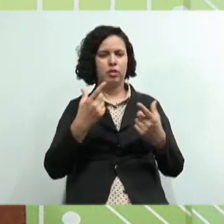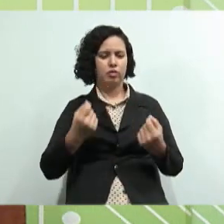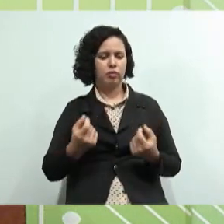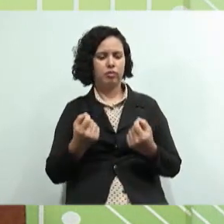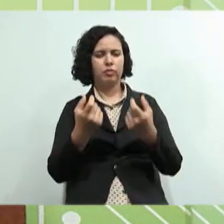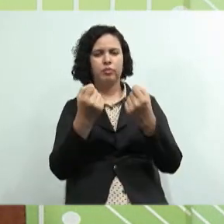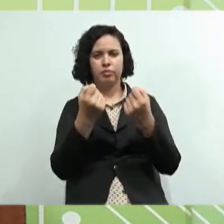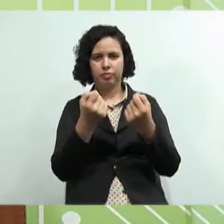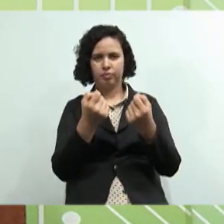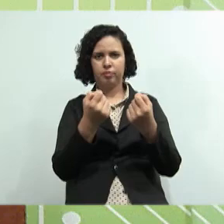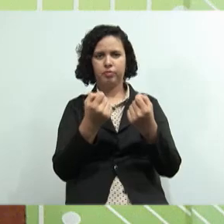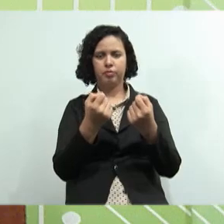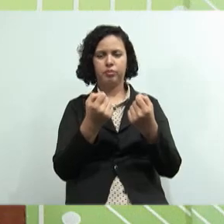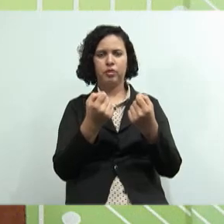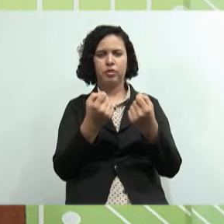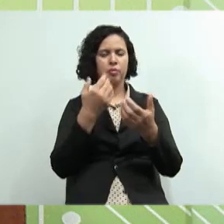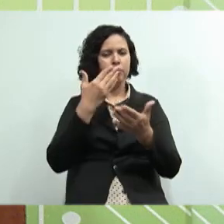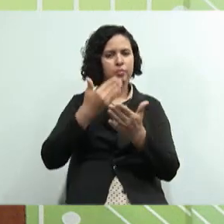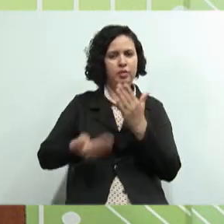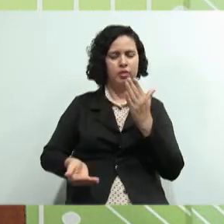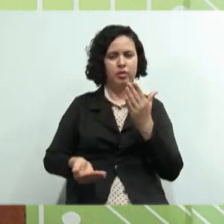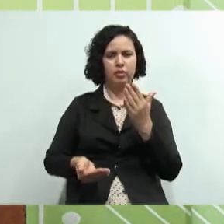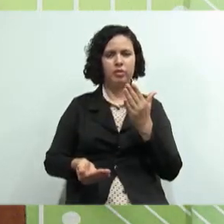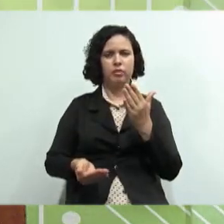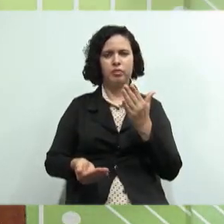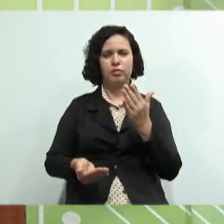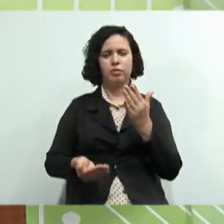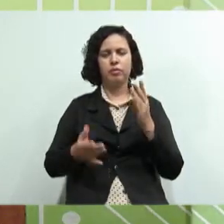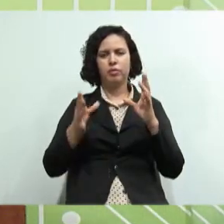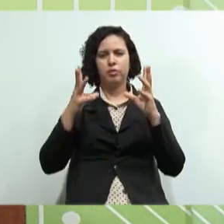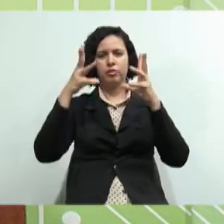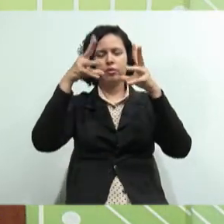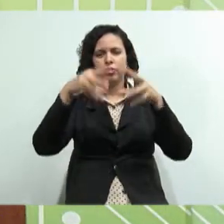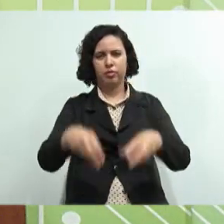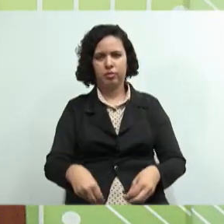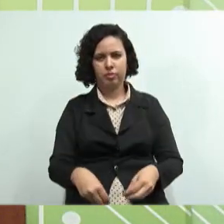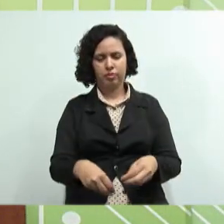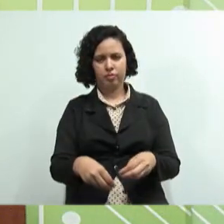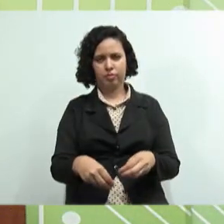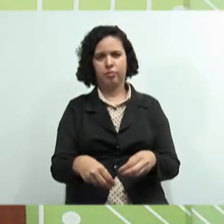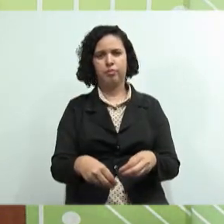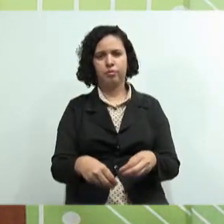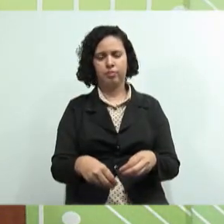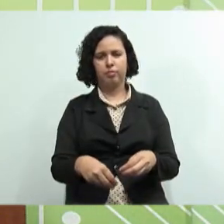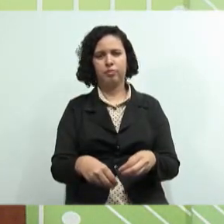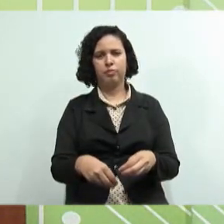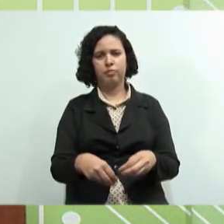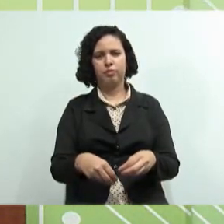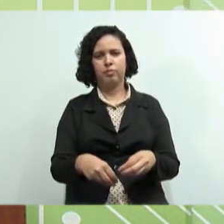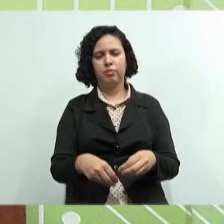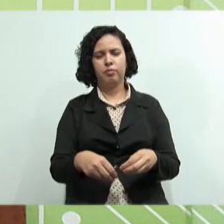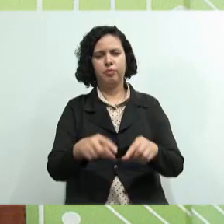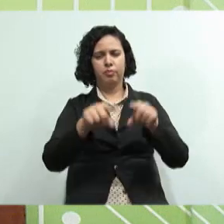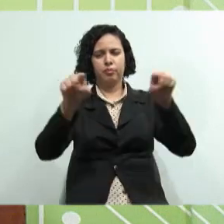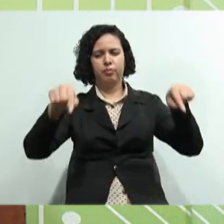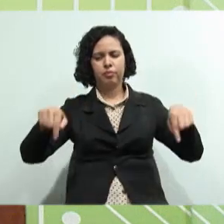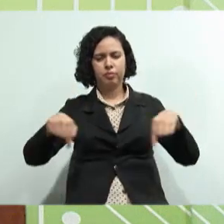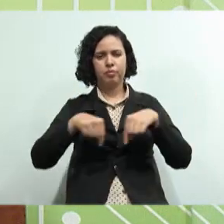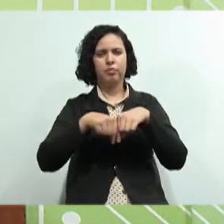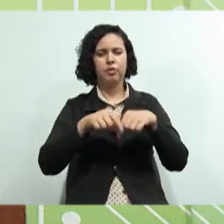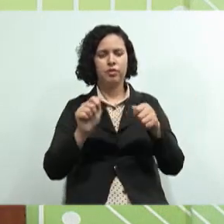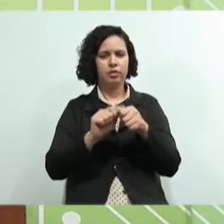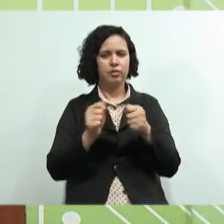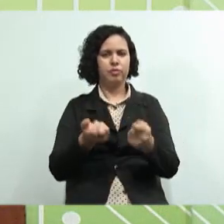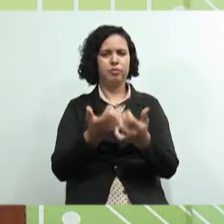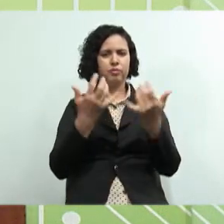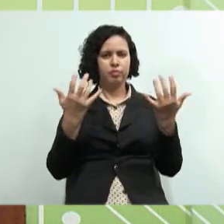rúcula. Imagina, se você tem só uma grande fazenda produzindo toda a rúcula para o estado de Rondônia, e essa fazenda tem um problema, a gente vai ter